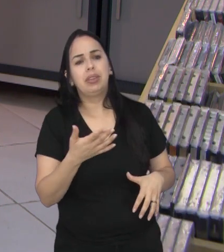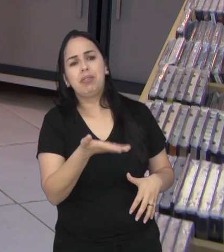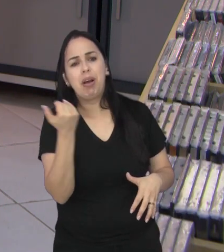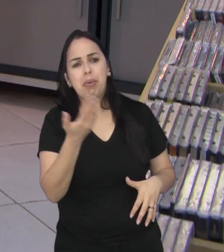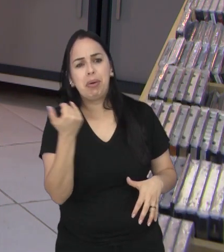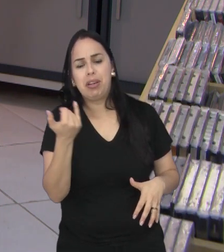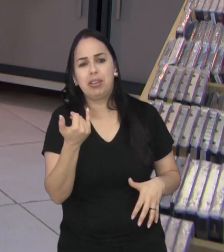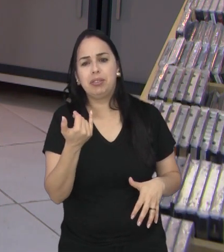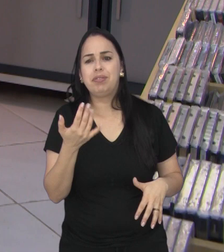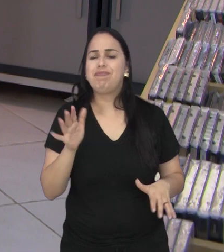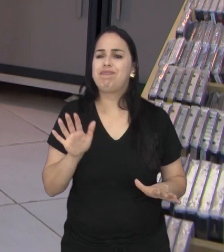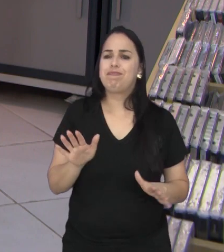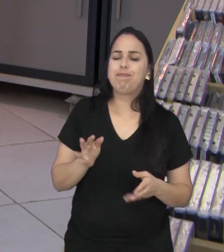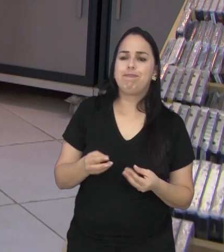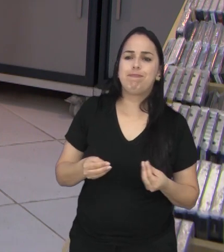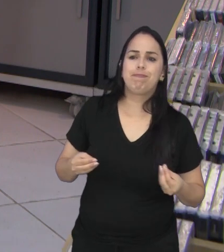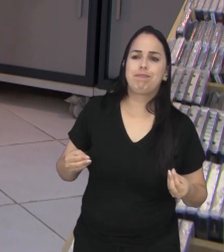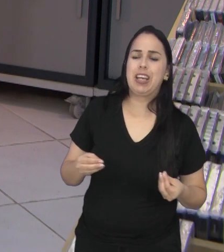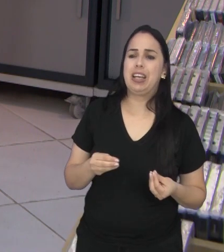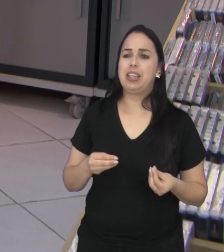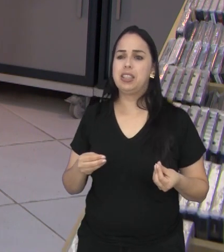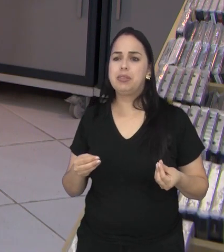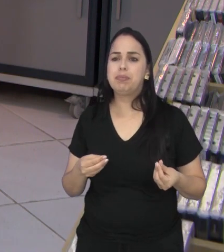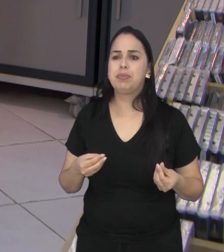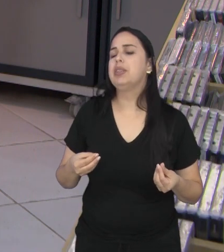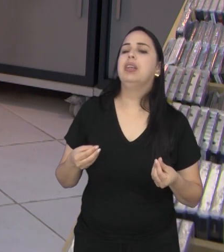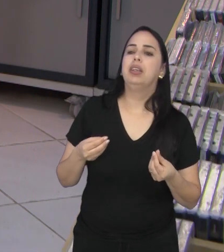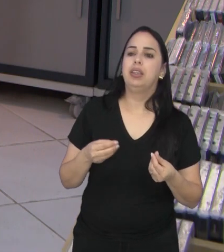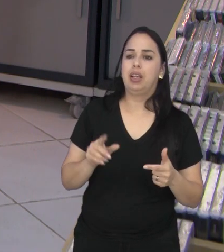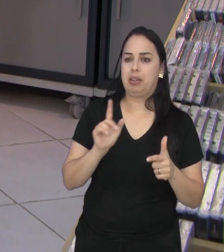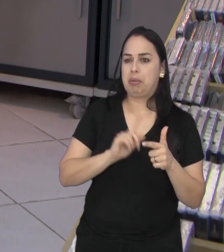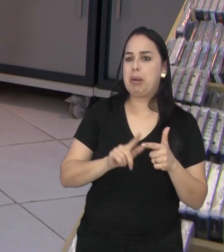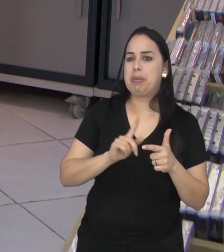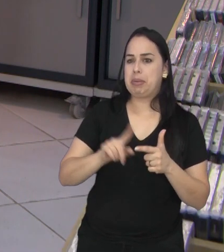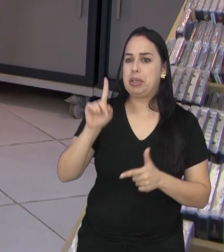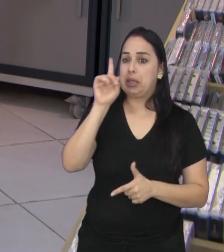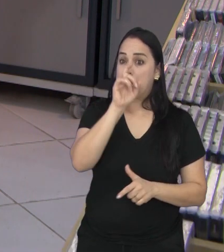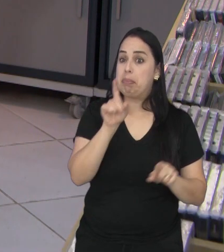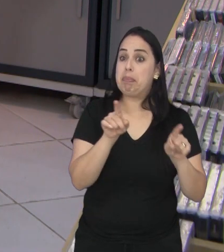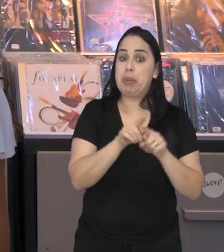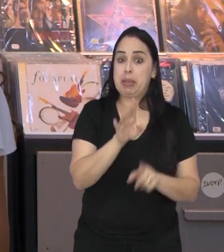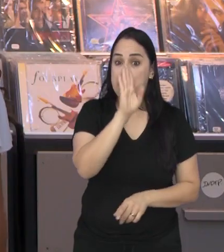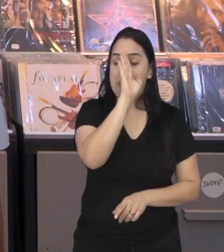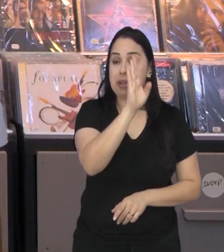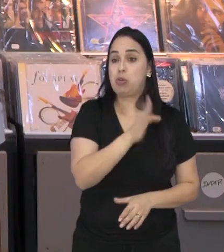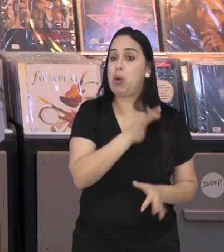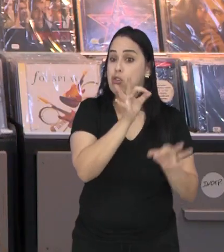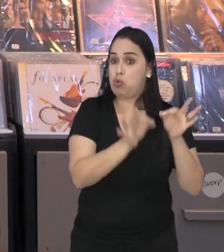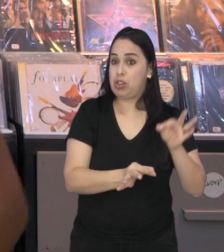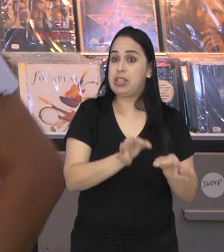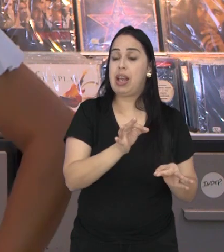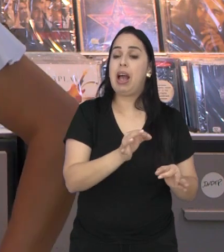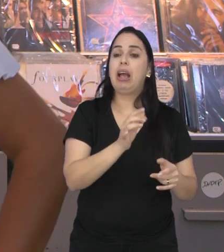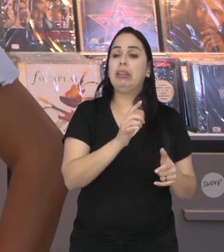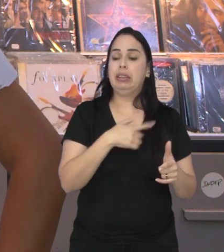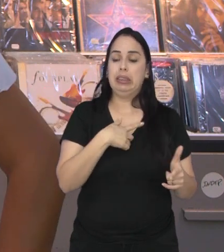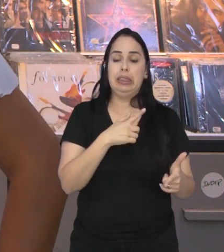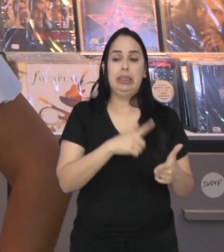lá, não? E eu tava passando por umas coisas, assim, bem complicadas, inclusive com a justiça. E aí eu